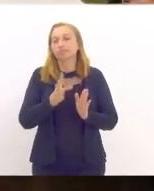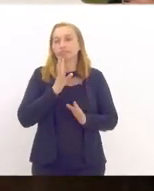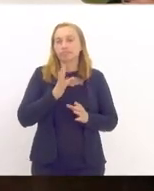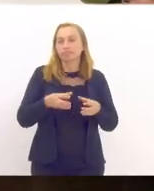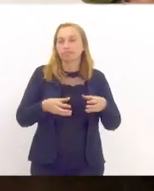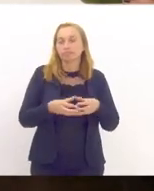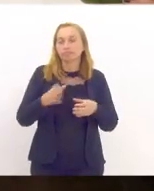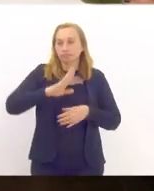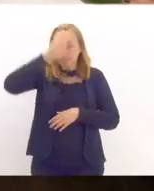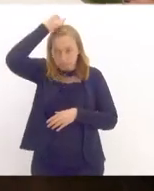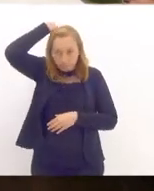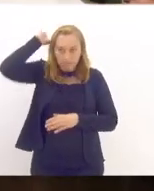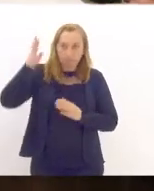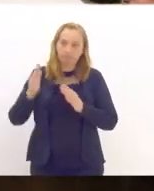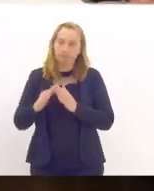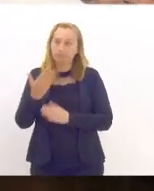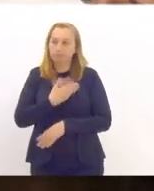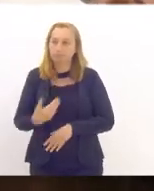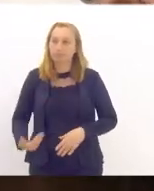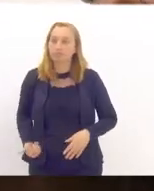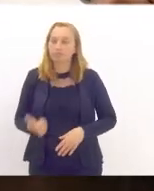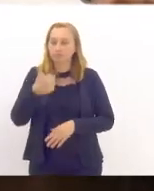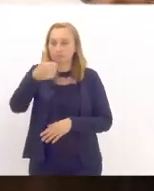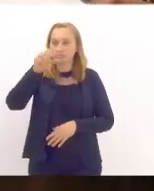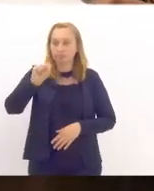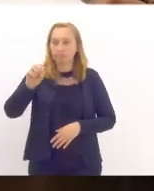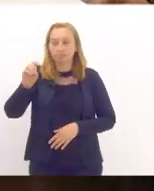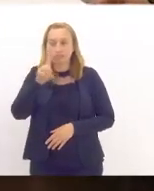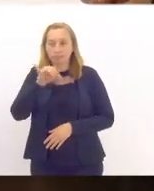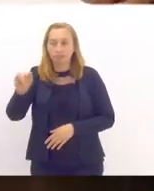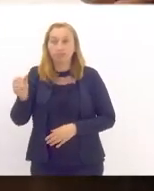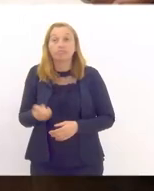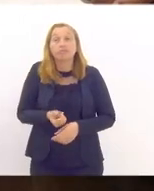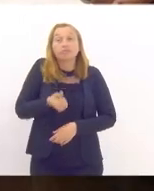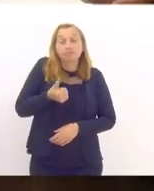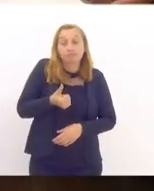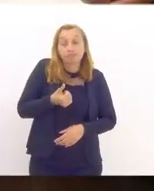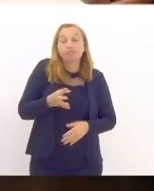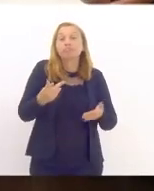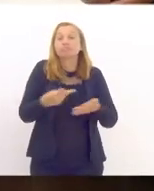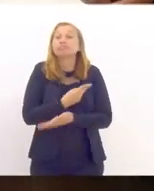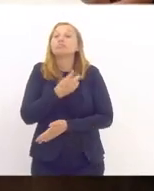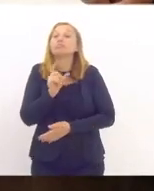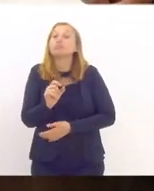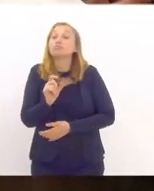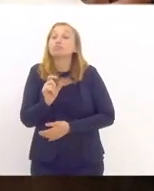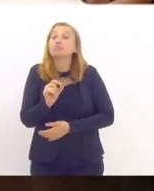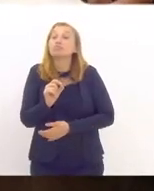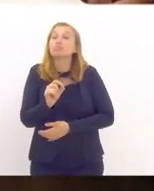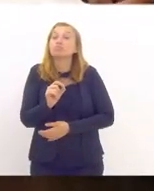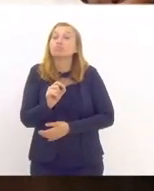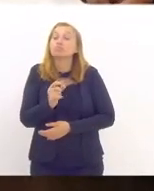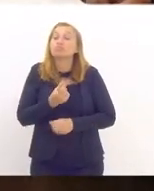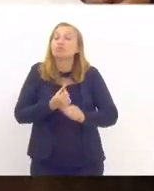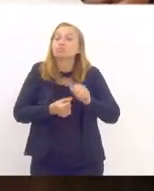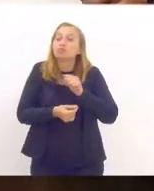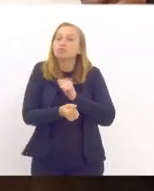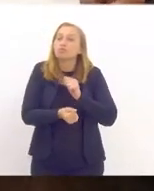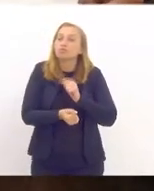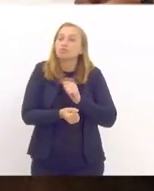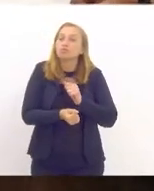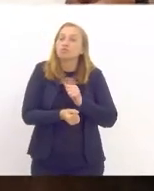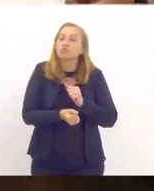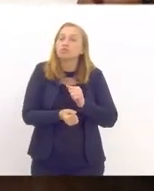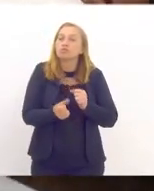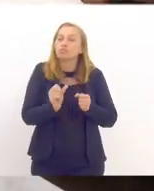bombeiro vai para casa civil 180 dias é pouco o presidente vai acontecer que as as os investimentos vão estar sendo